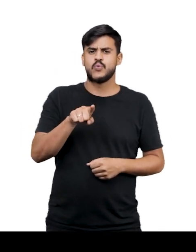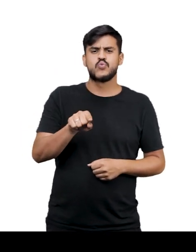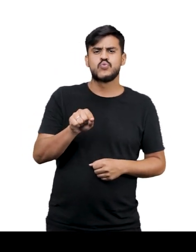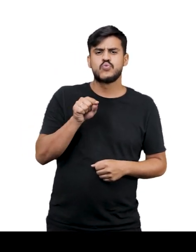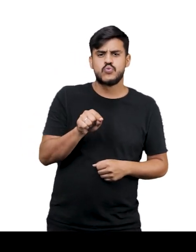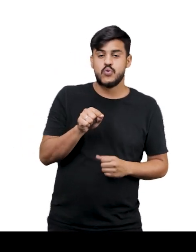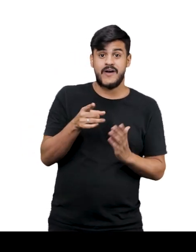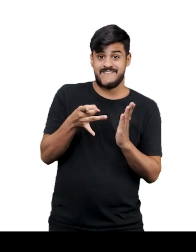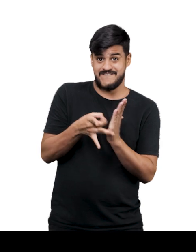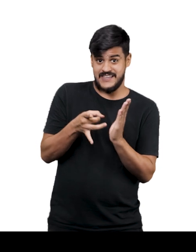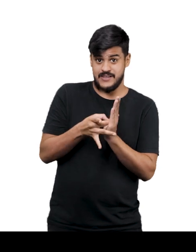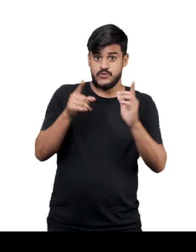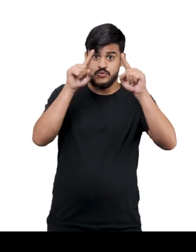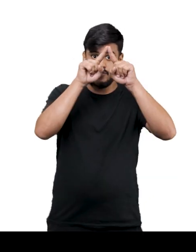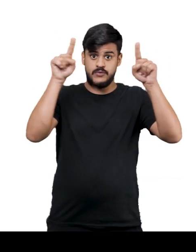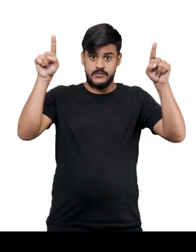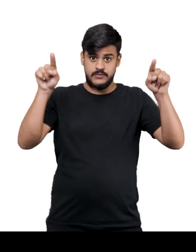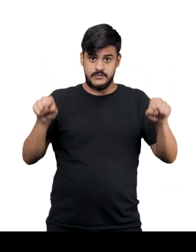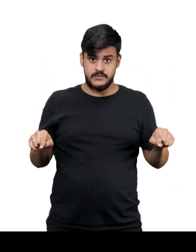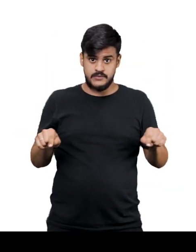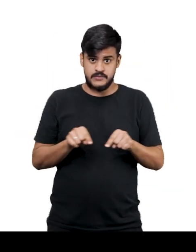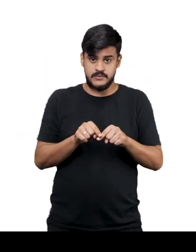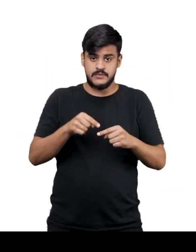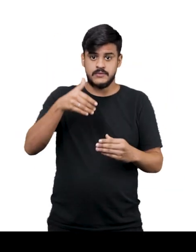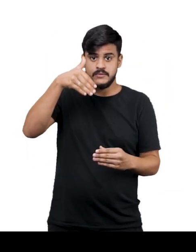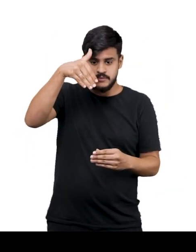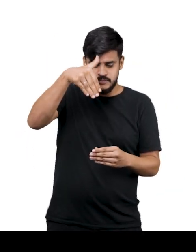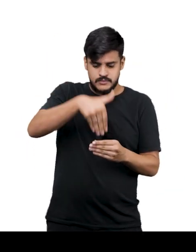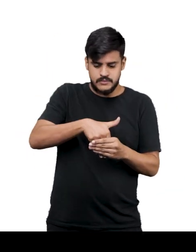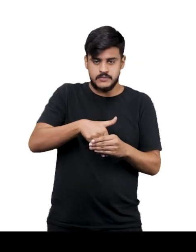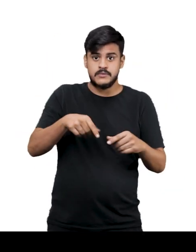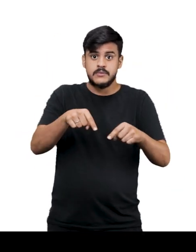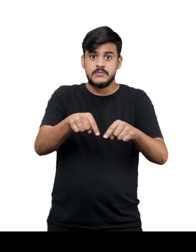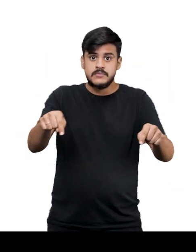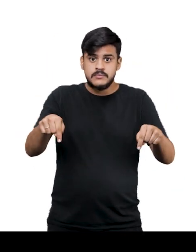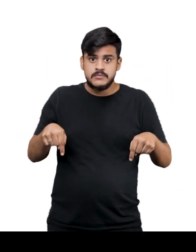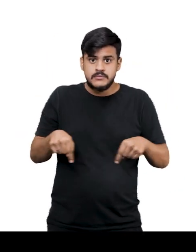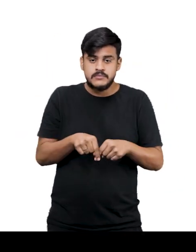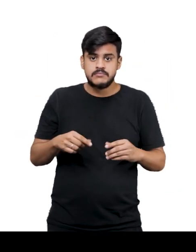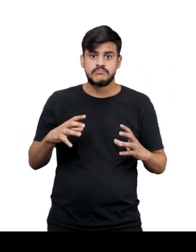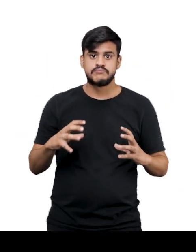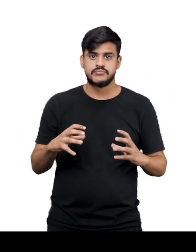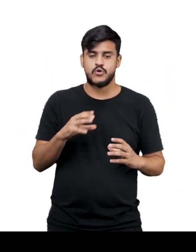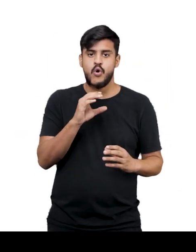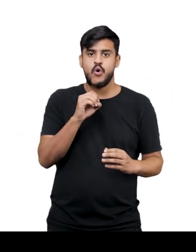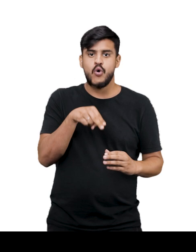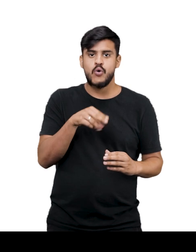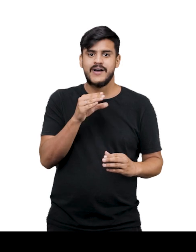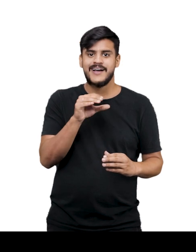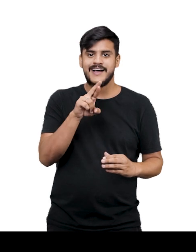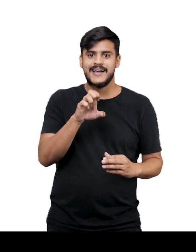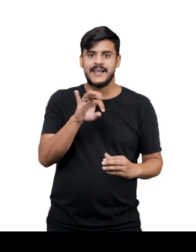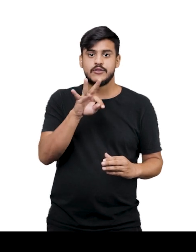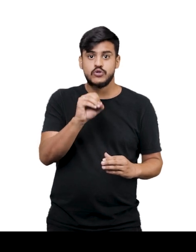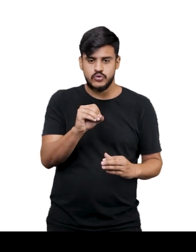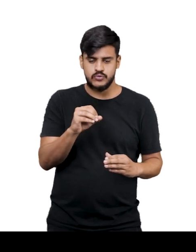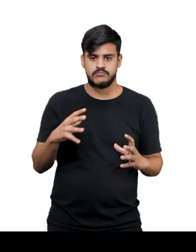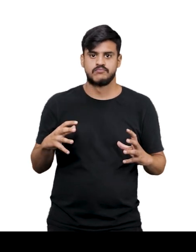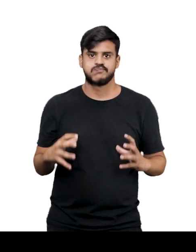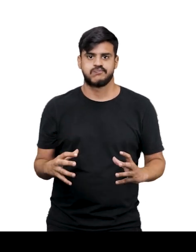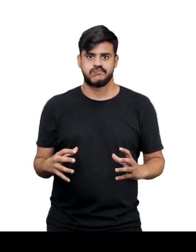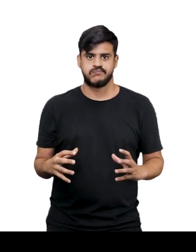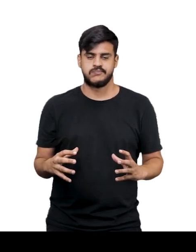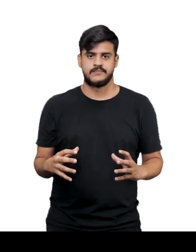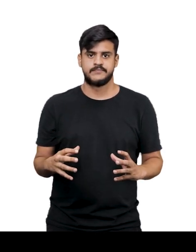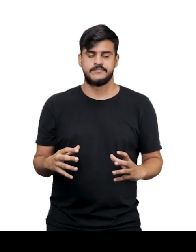1968. Trata-se de uma placa de vidro retangular encaixada verticalmente em uma base cúbica, feita de